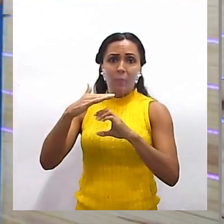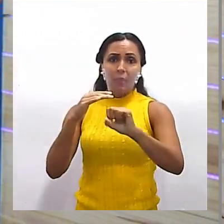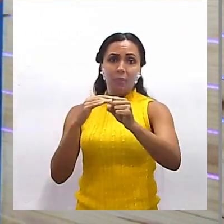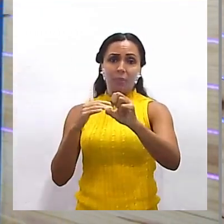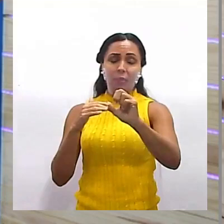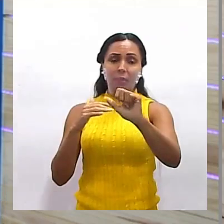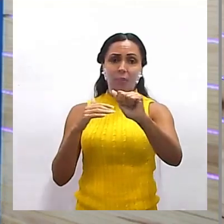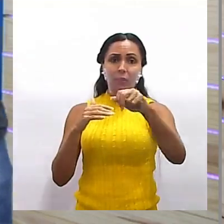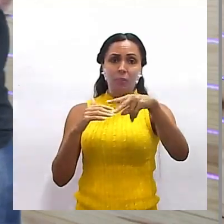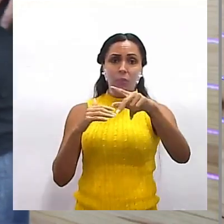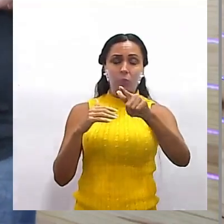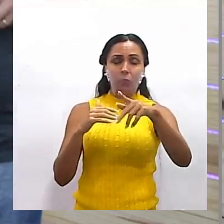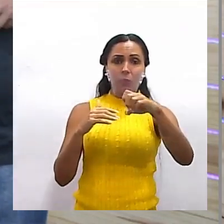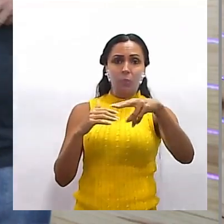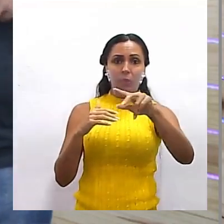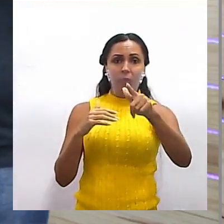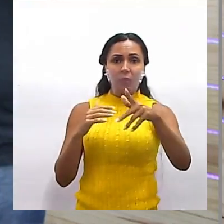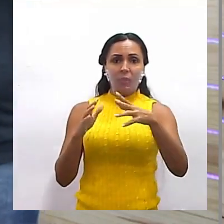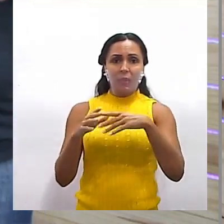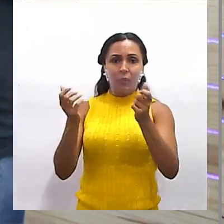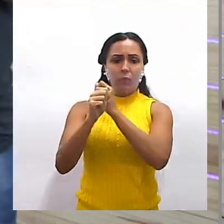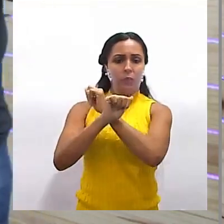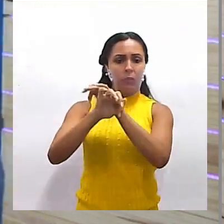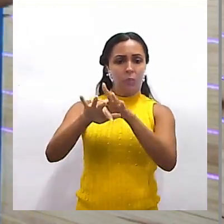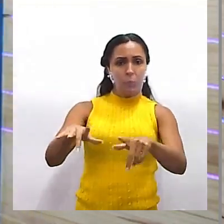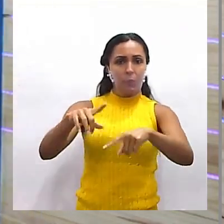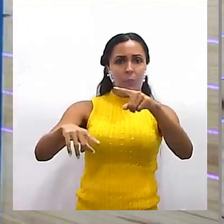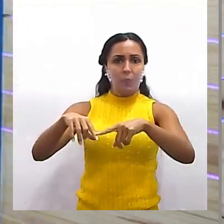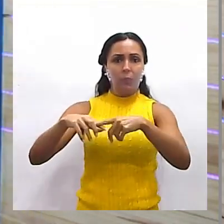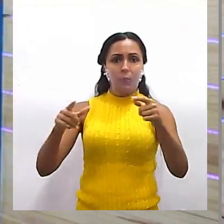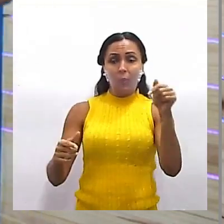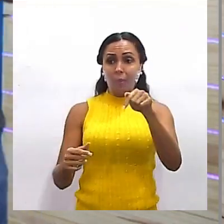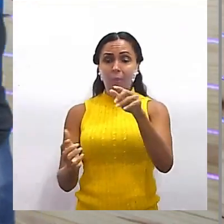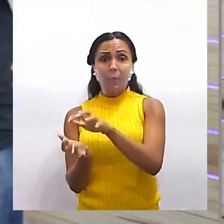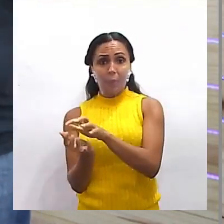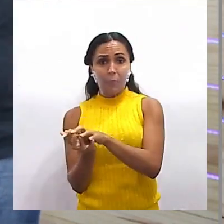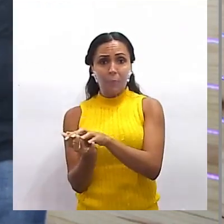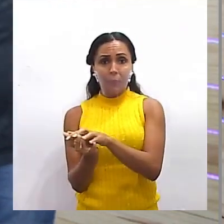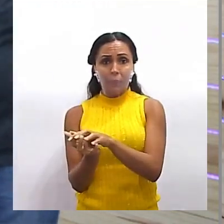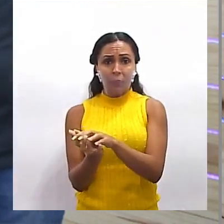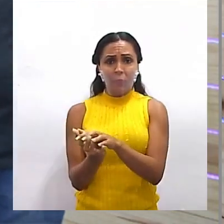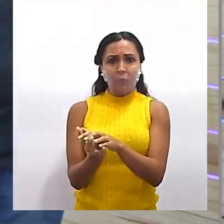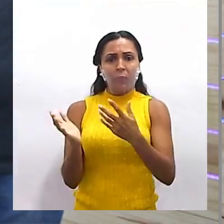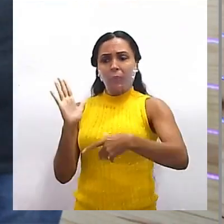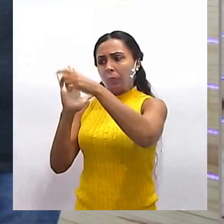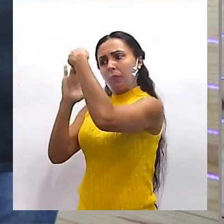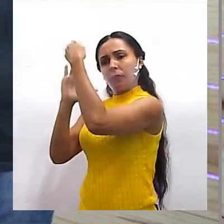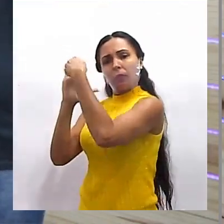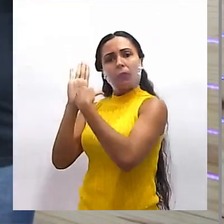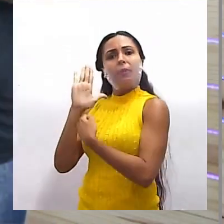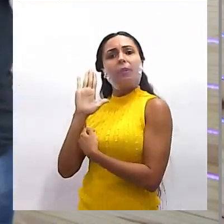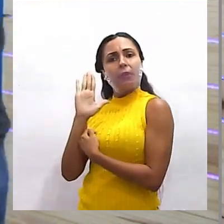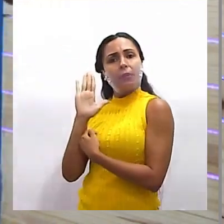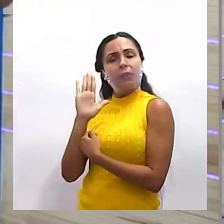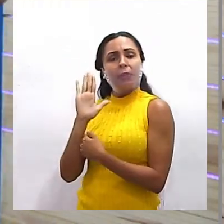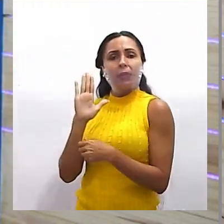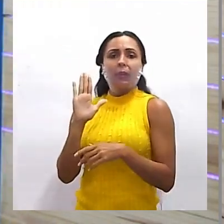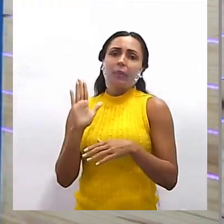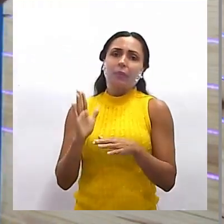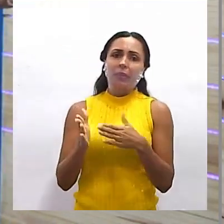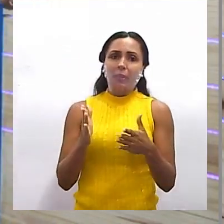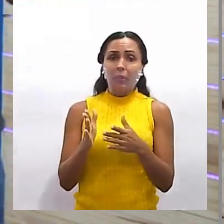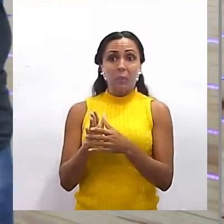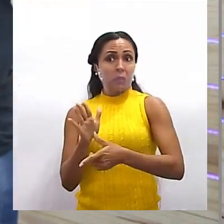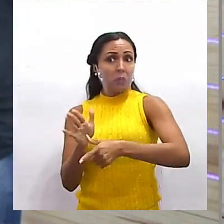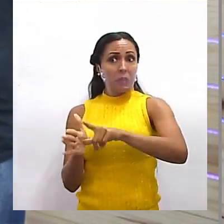todos os produtos dela aqui em Pernambuco. Nesse contrato, ele vai me fazer alguma coisa se eu